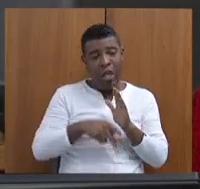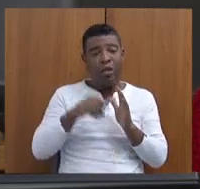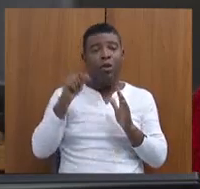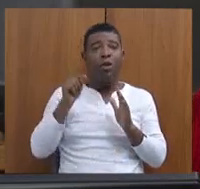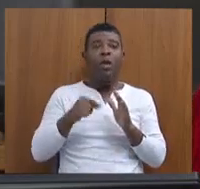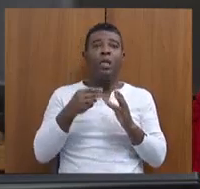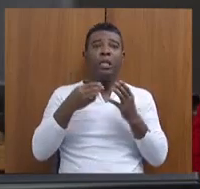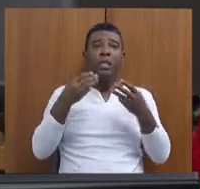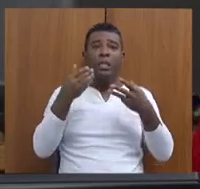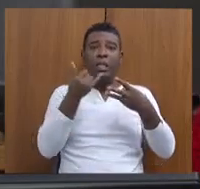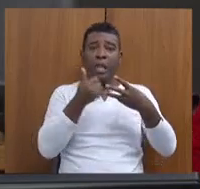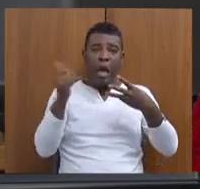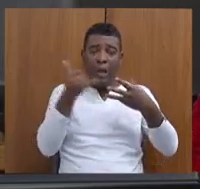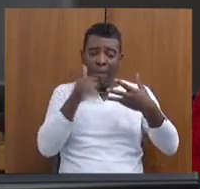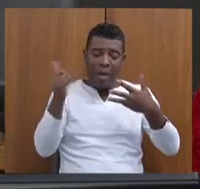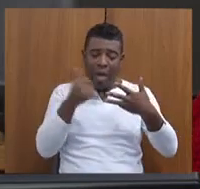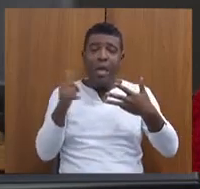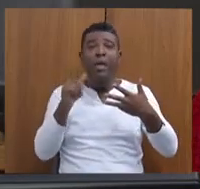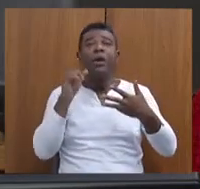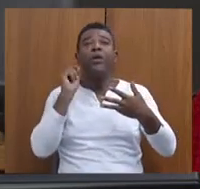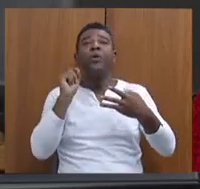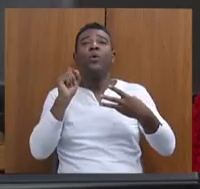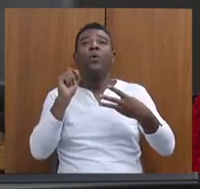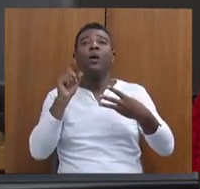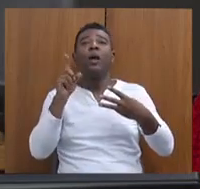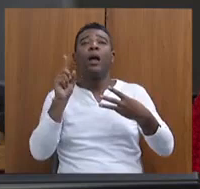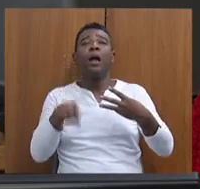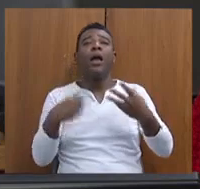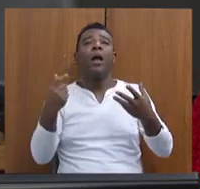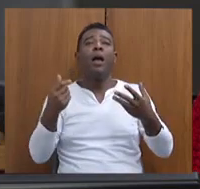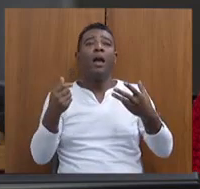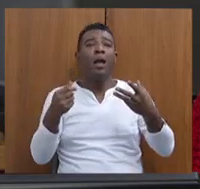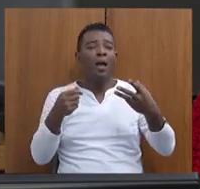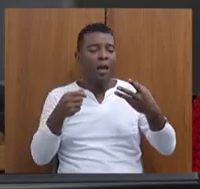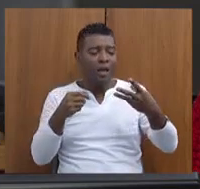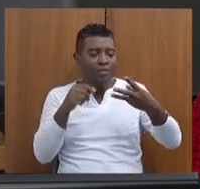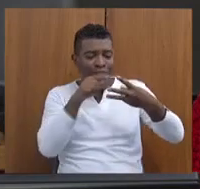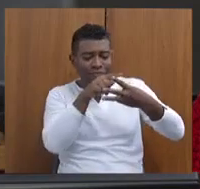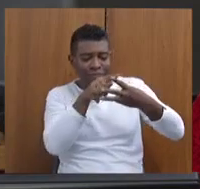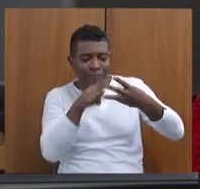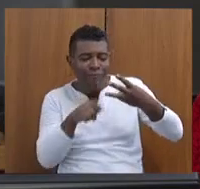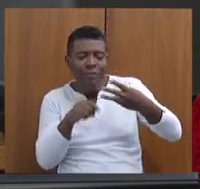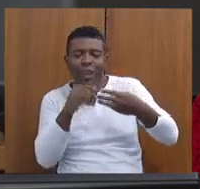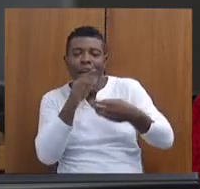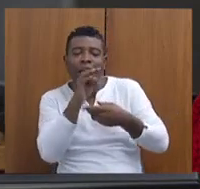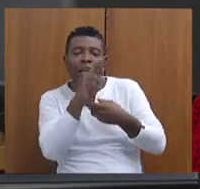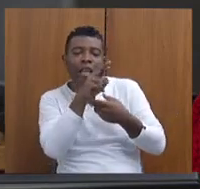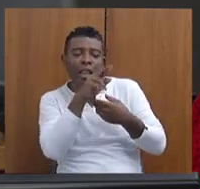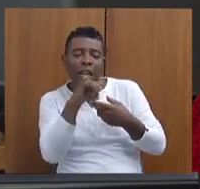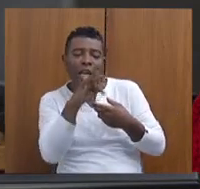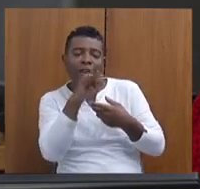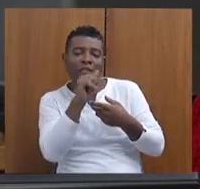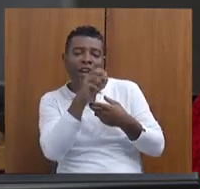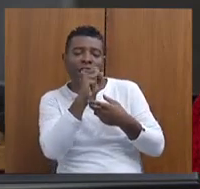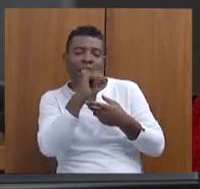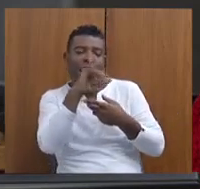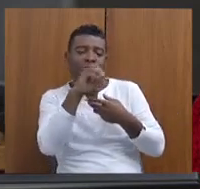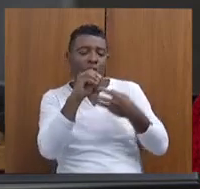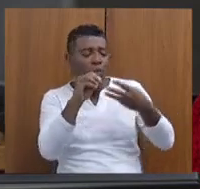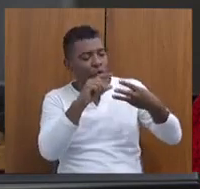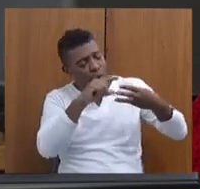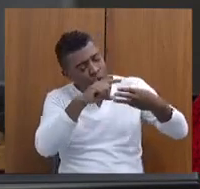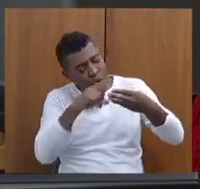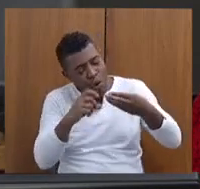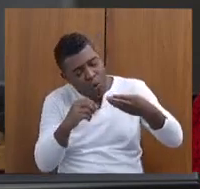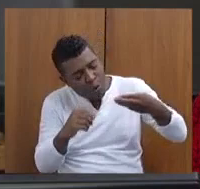o trifásico em todo em toda o meio rural na área rural Então você tem no trifásico né para